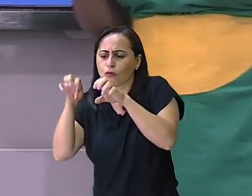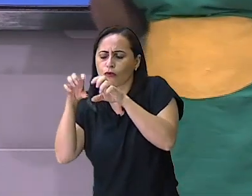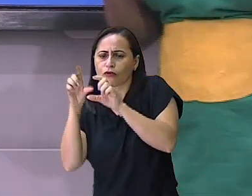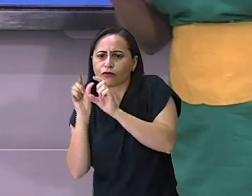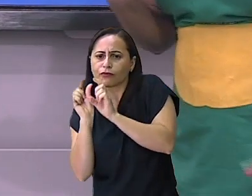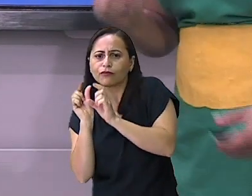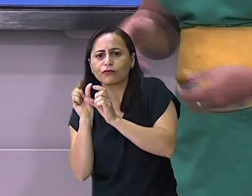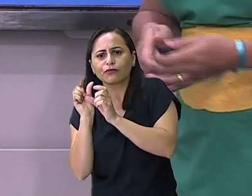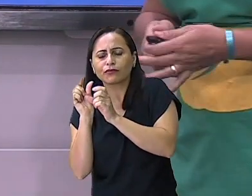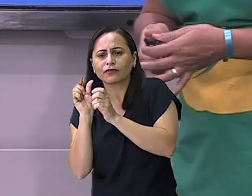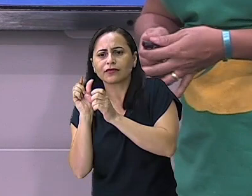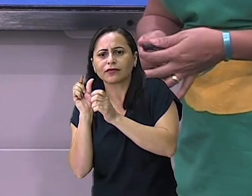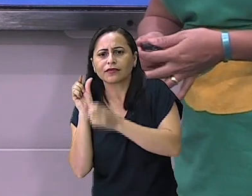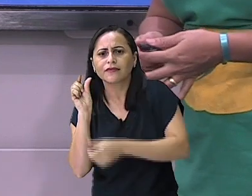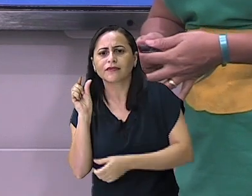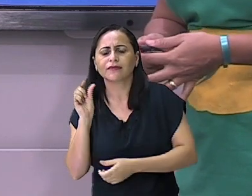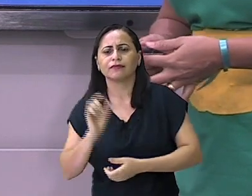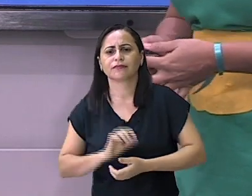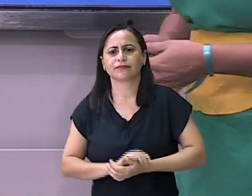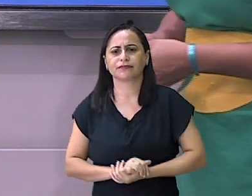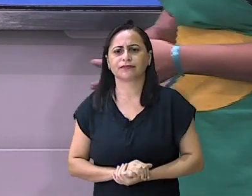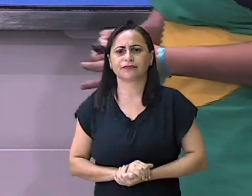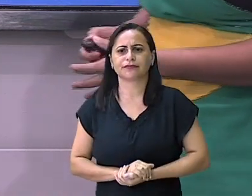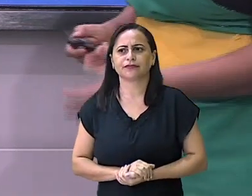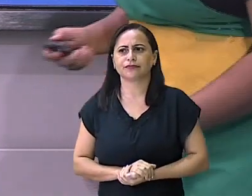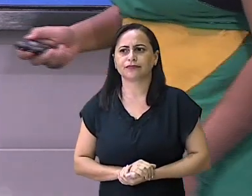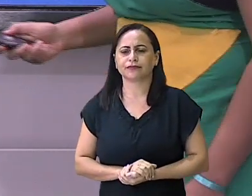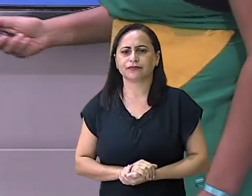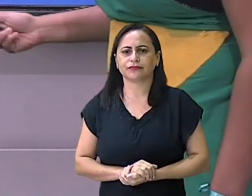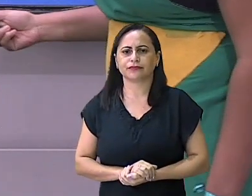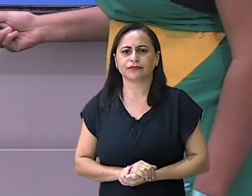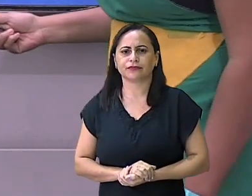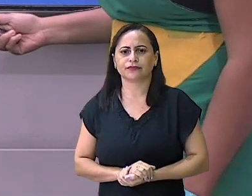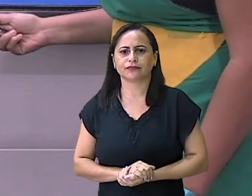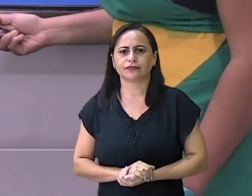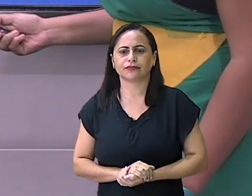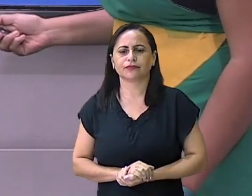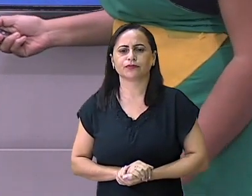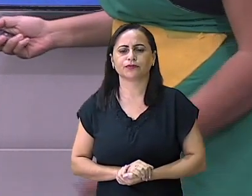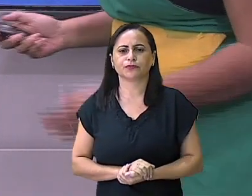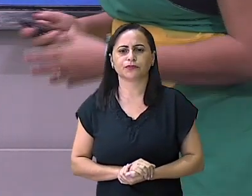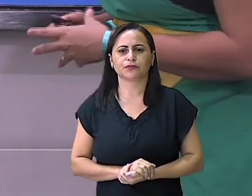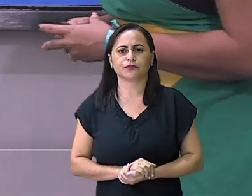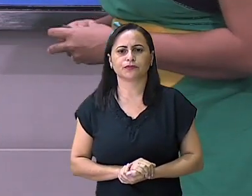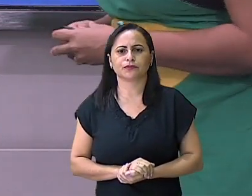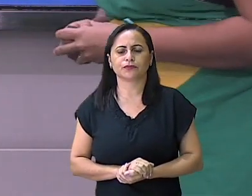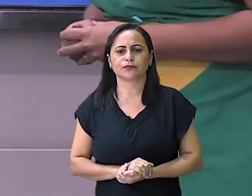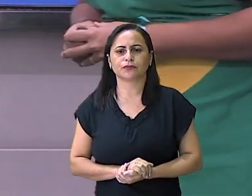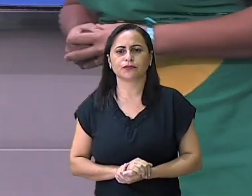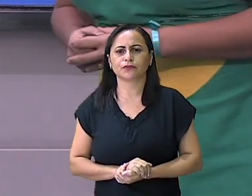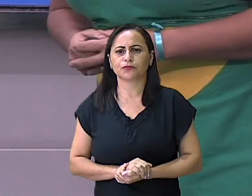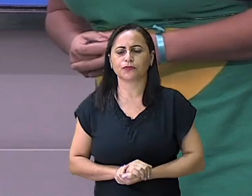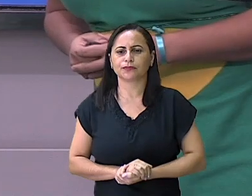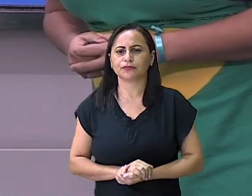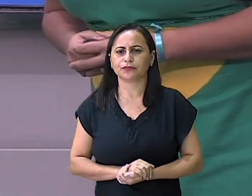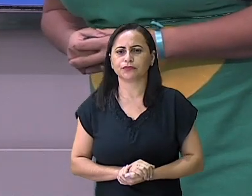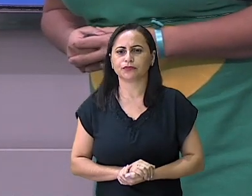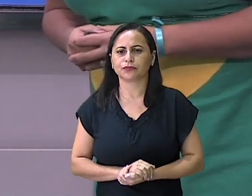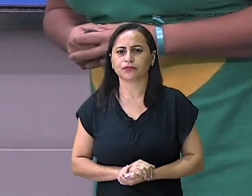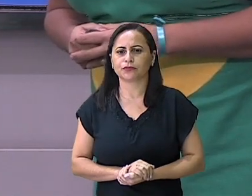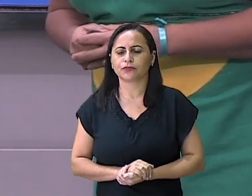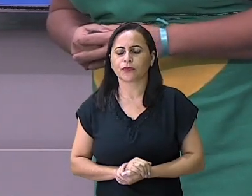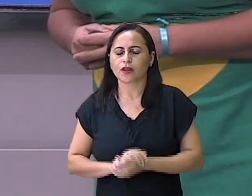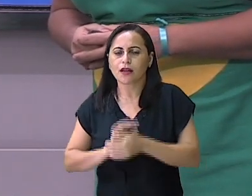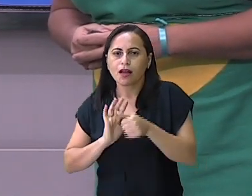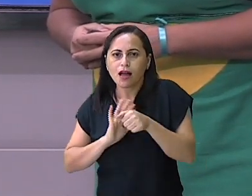pequenino ovinho, isso mesmo. durante